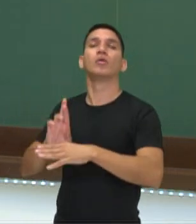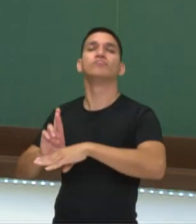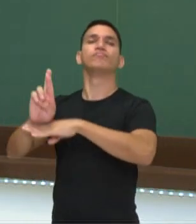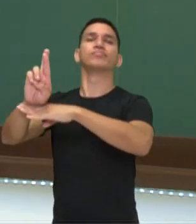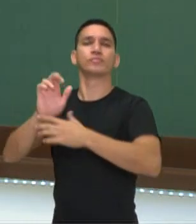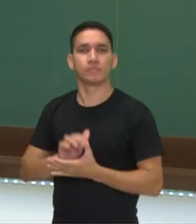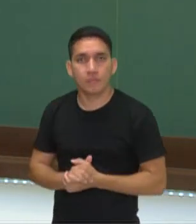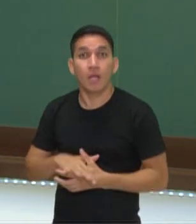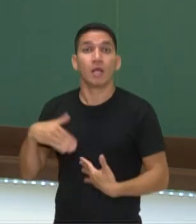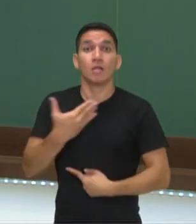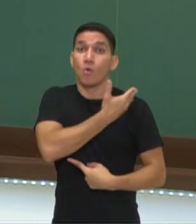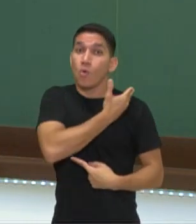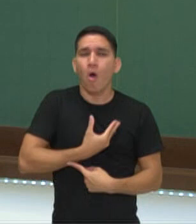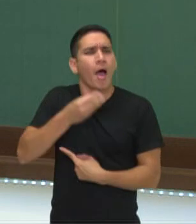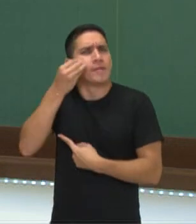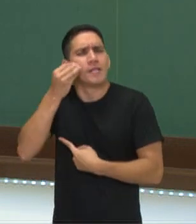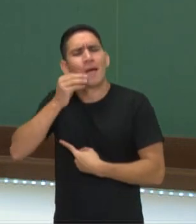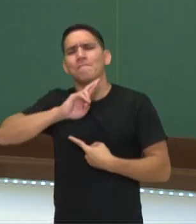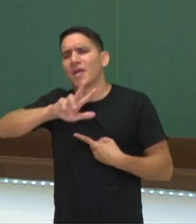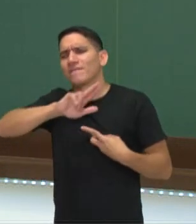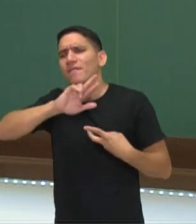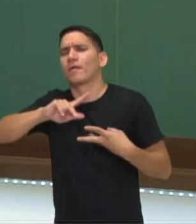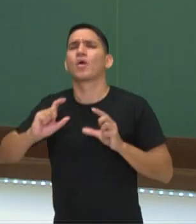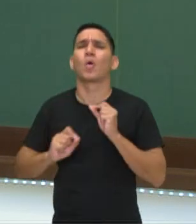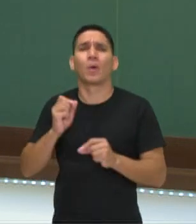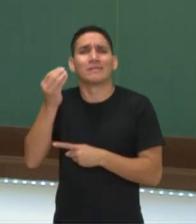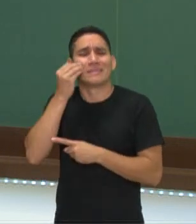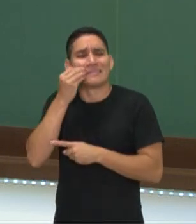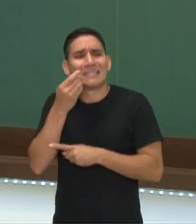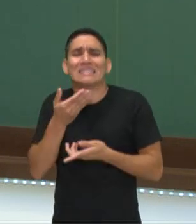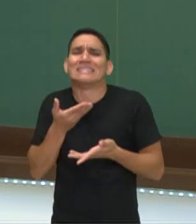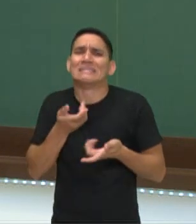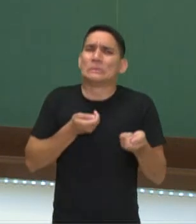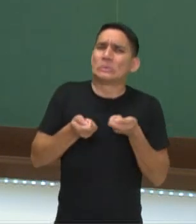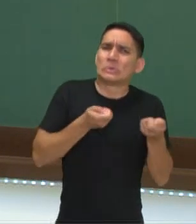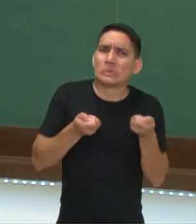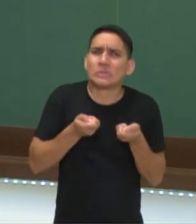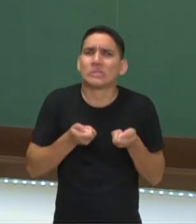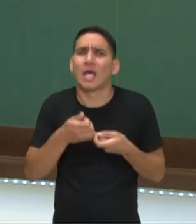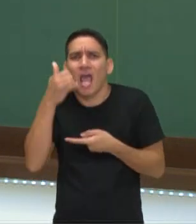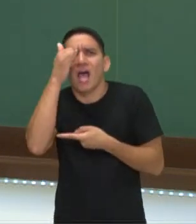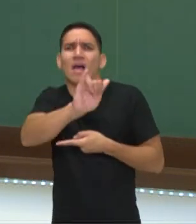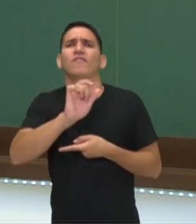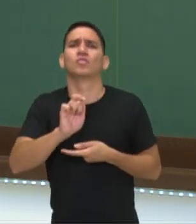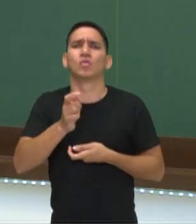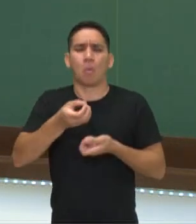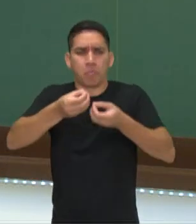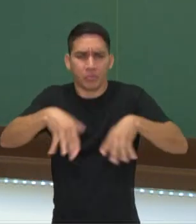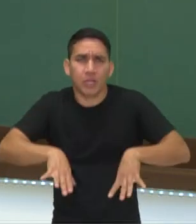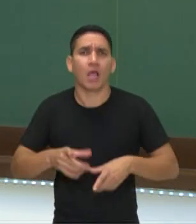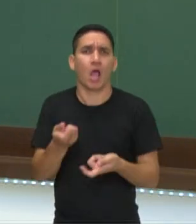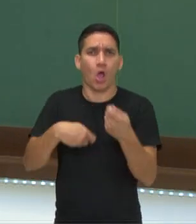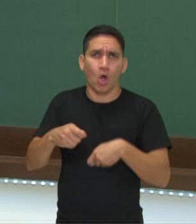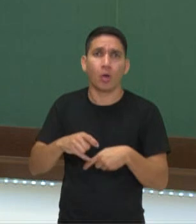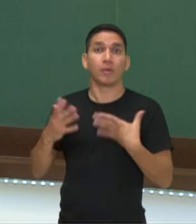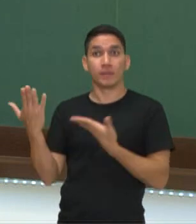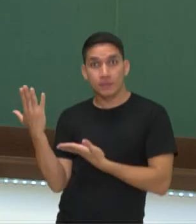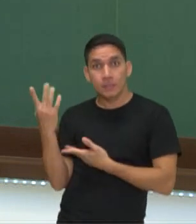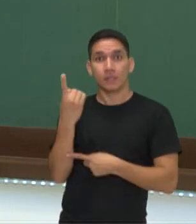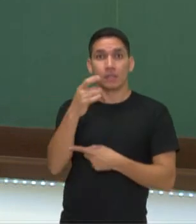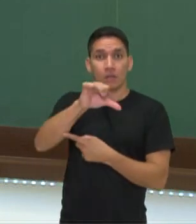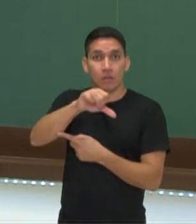governo tentou de várias maneiras conter a crise econômica, entre outros, como a medida aqui de 1923,